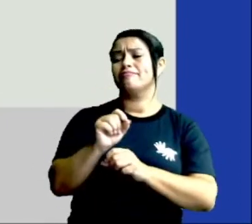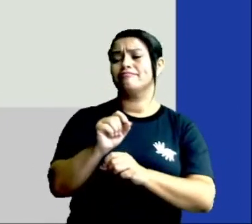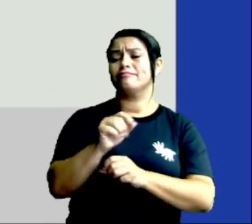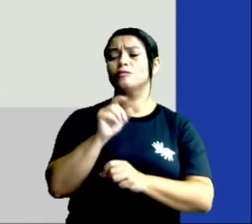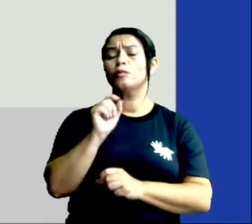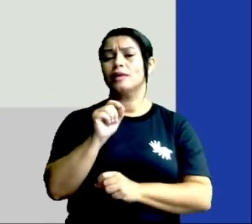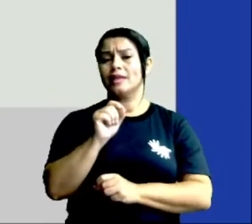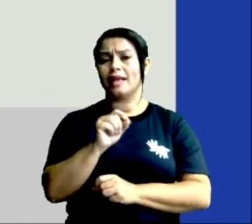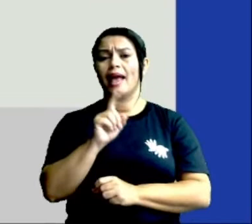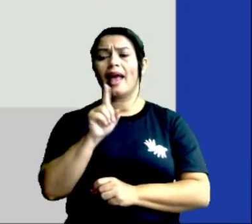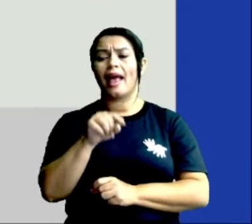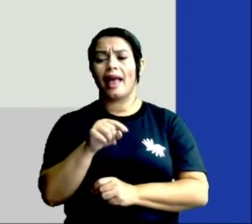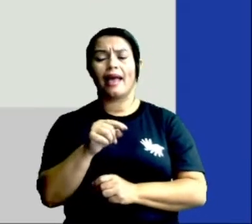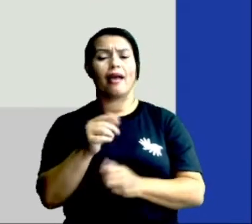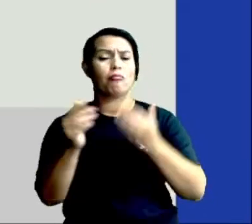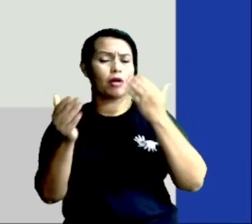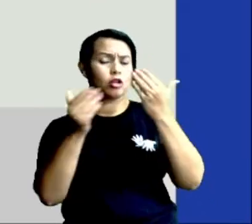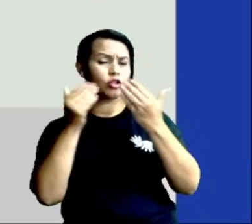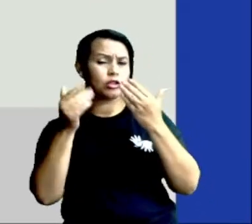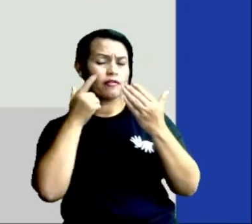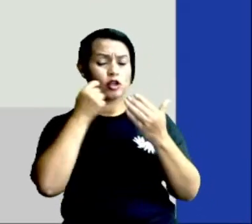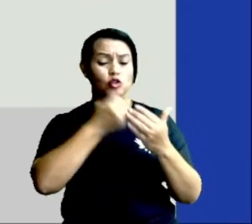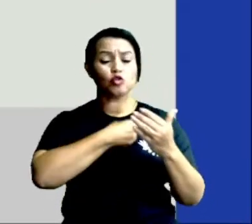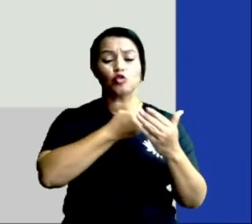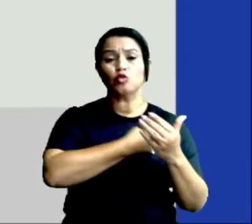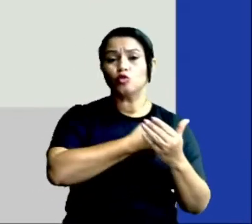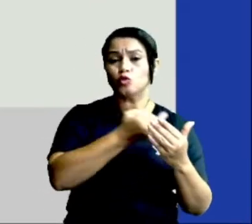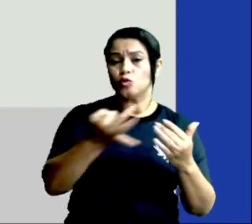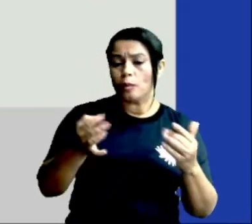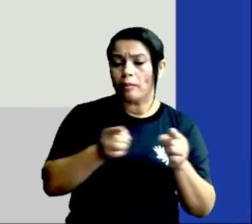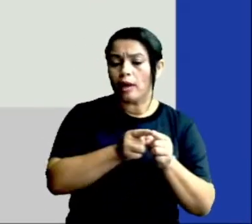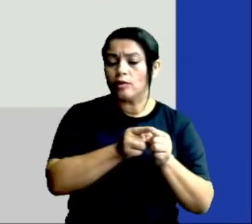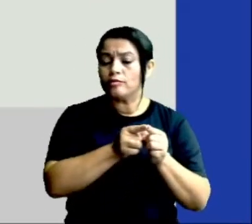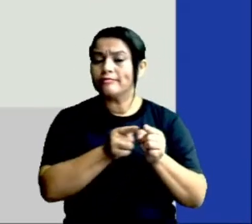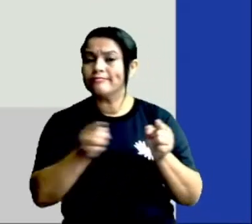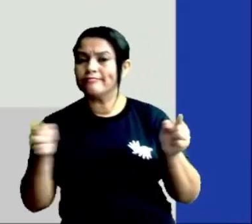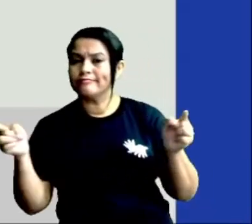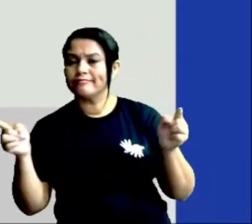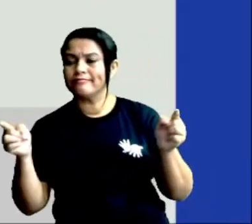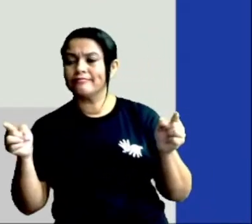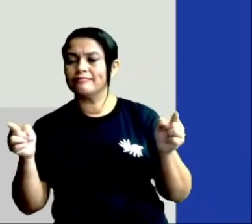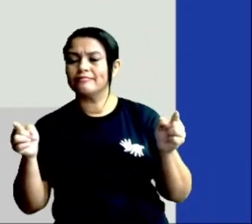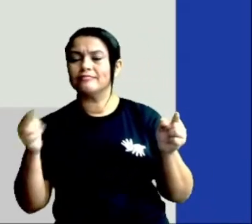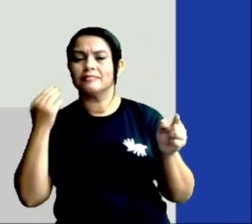é medir? É associar valores numéricos às grandezas através de